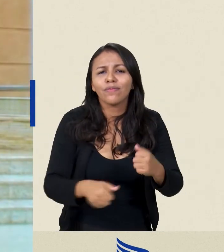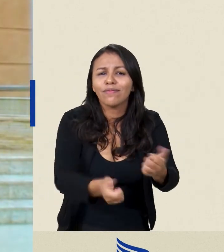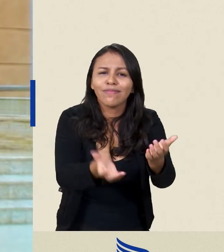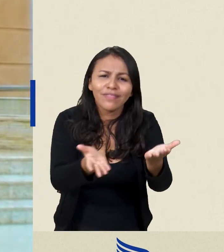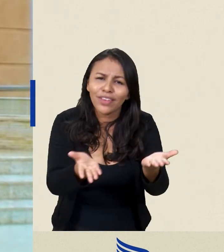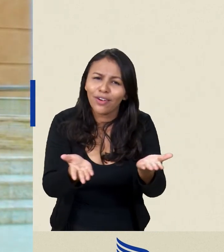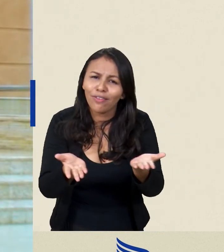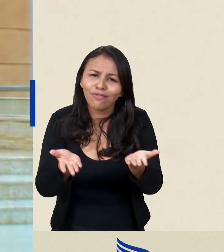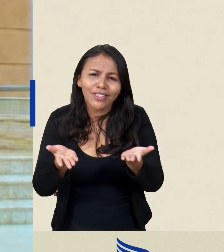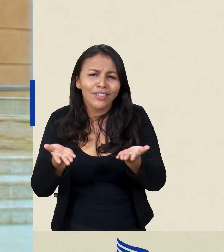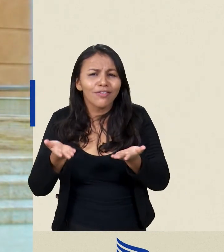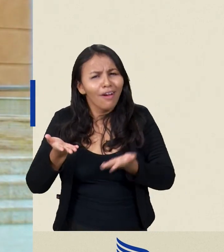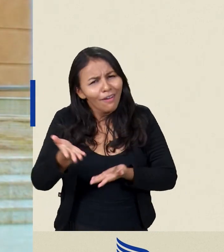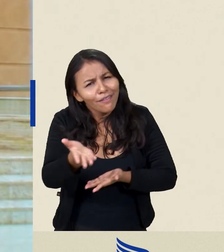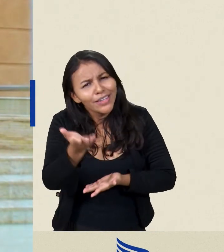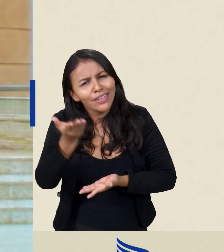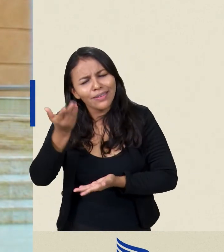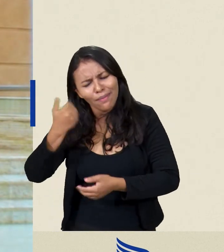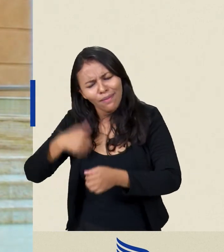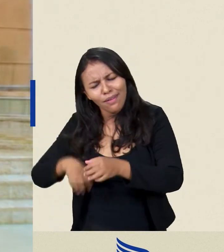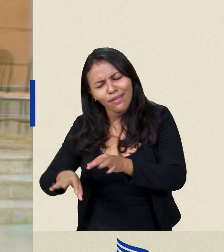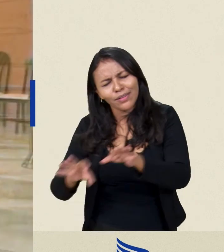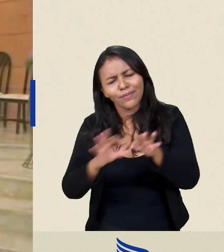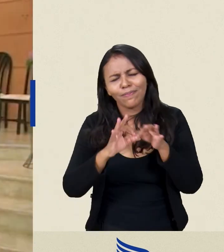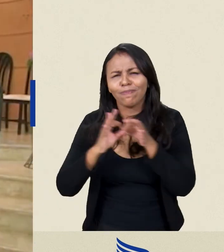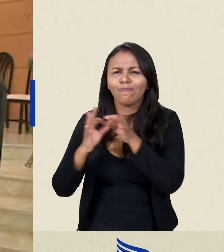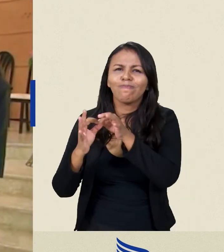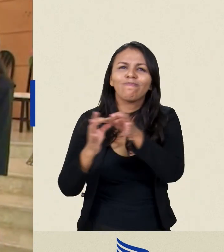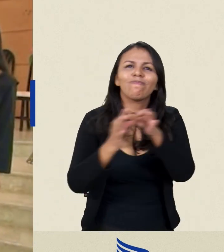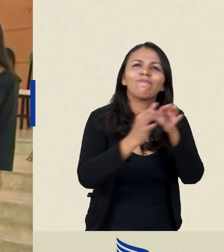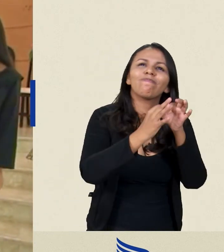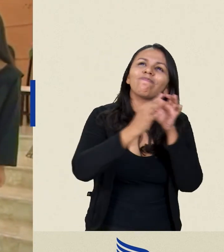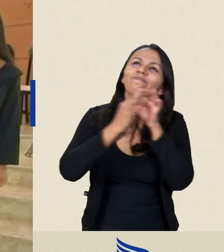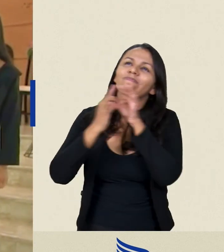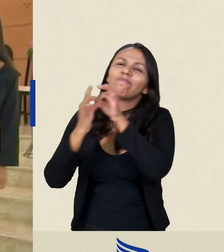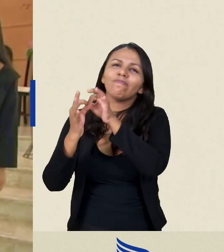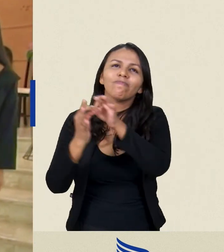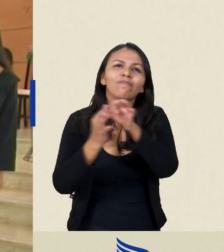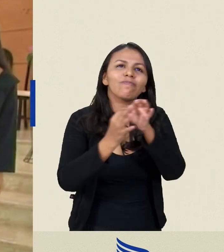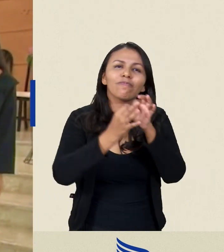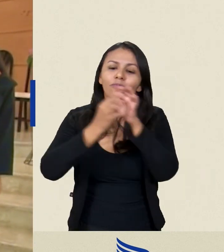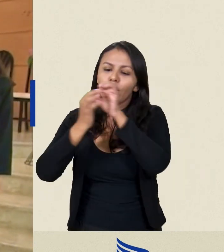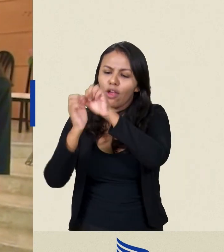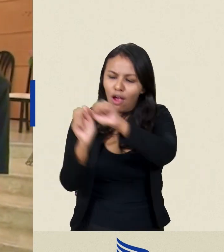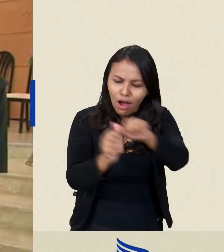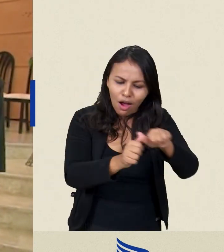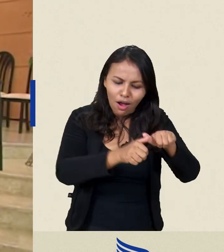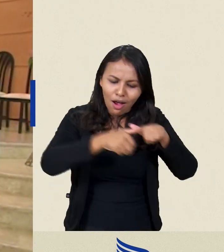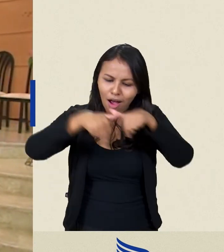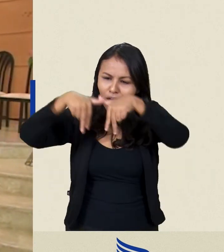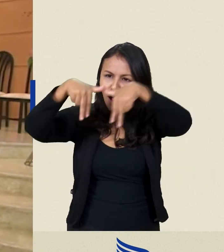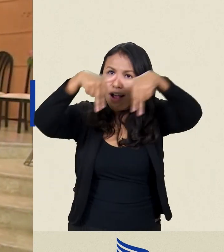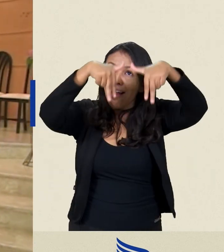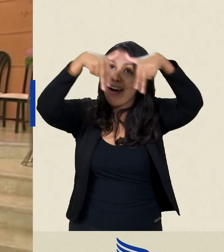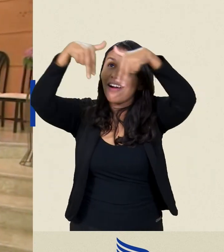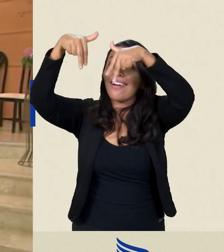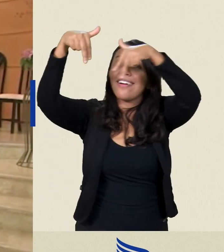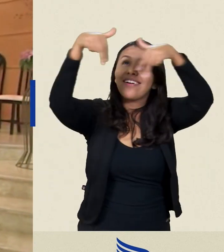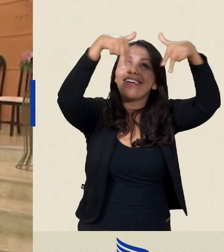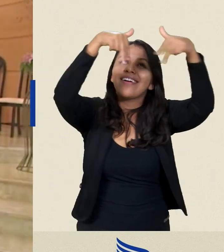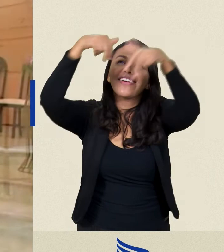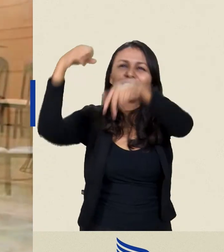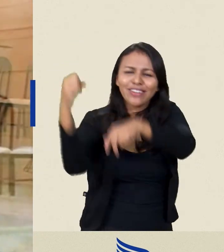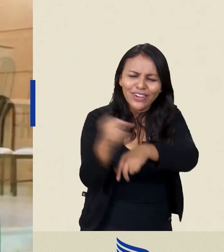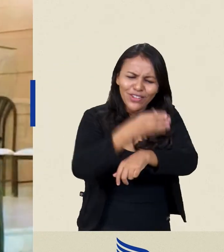O vento também comigo a nova